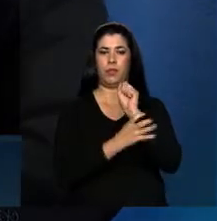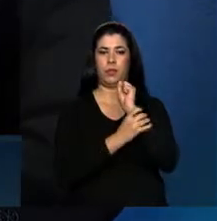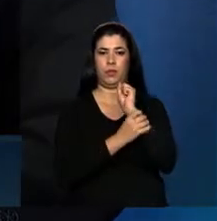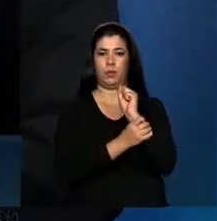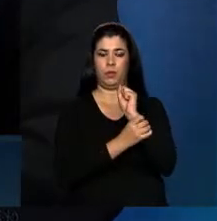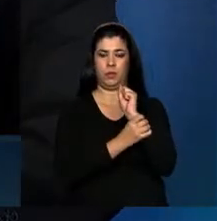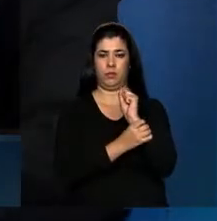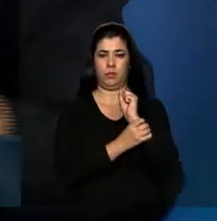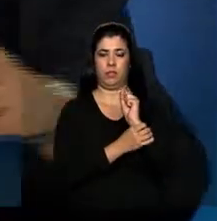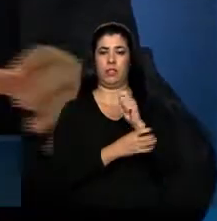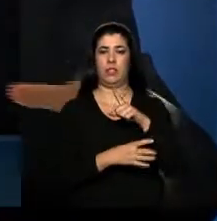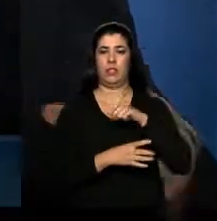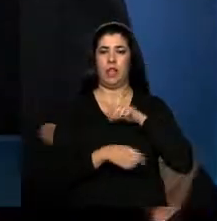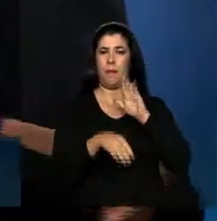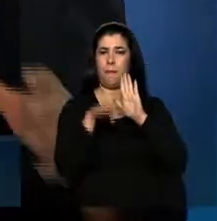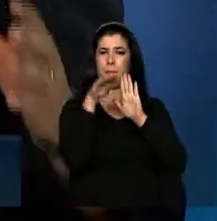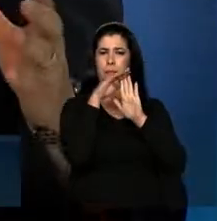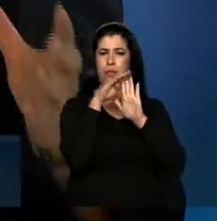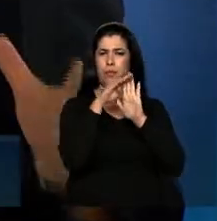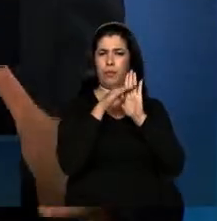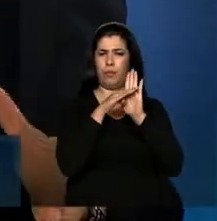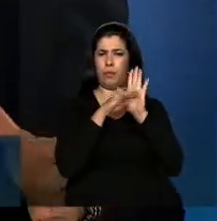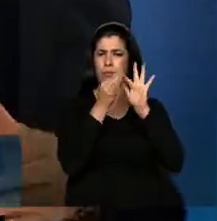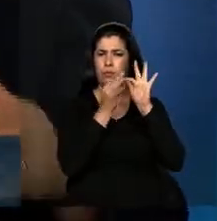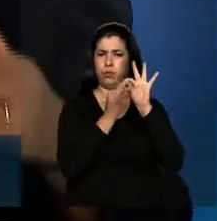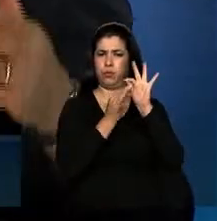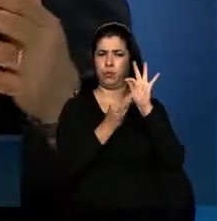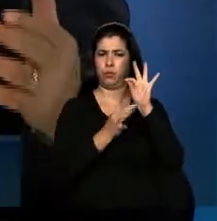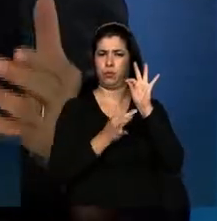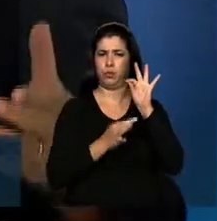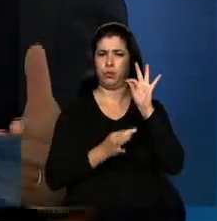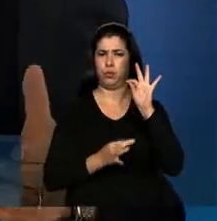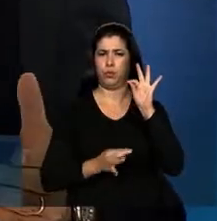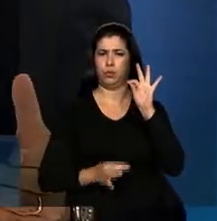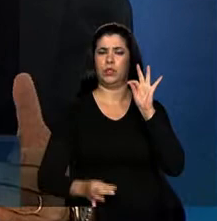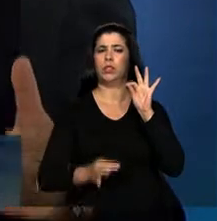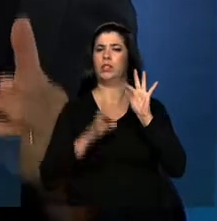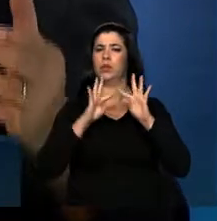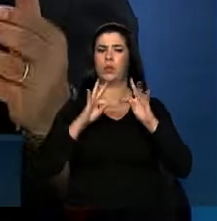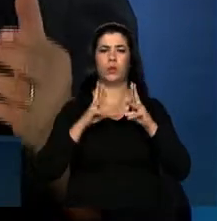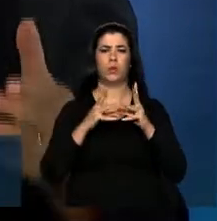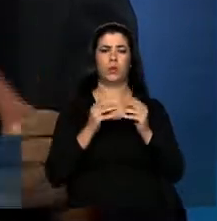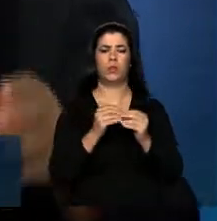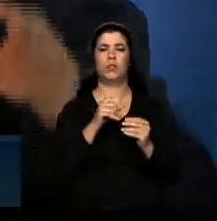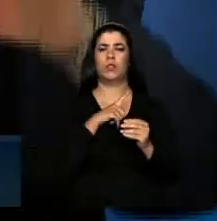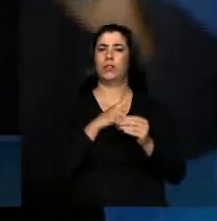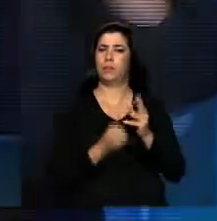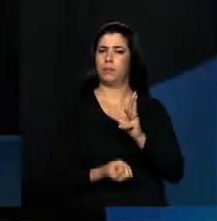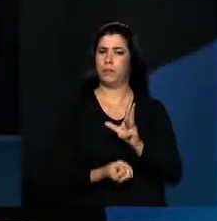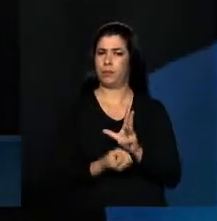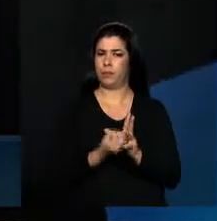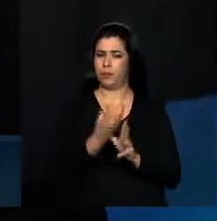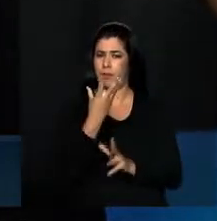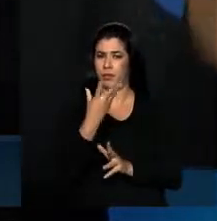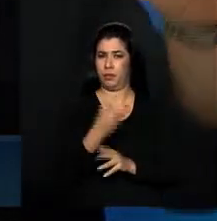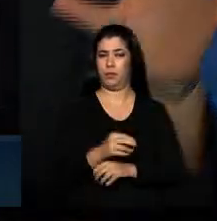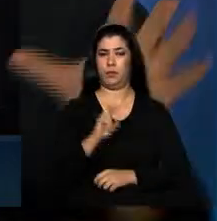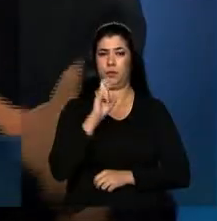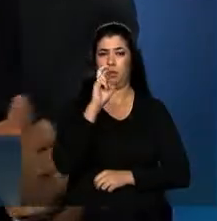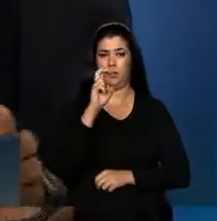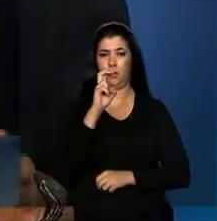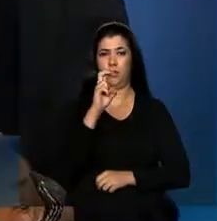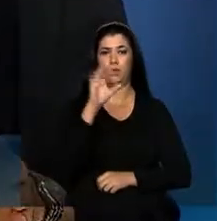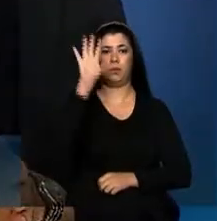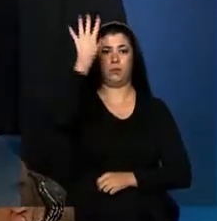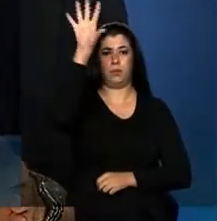segurança. Então, é uma pauta muito completa, muito extensa, que foi produzida pelas cinco grandes